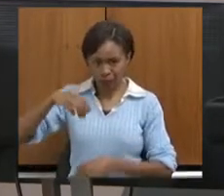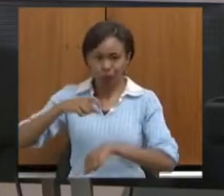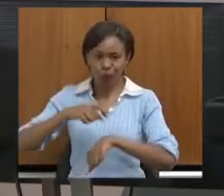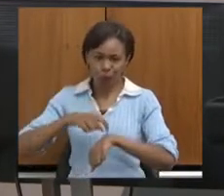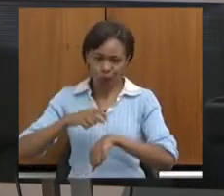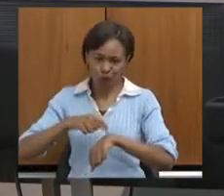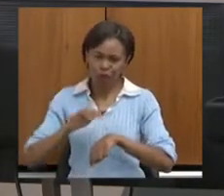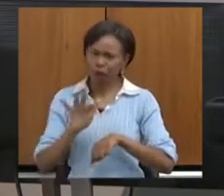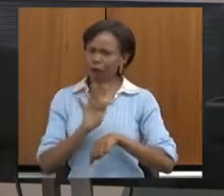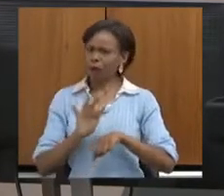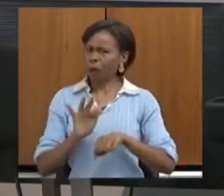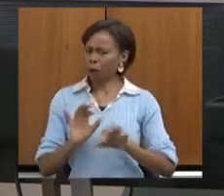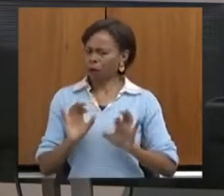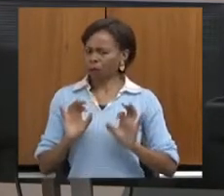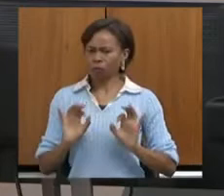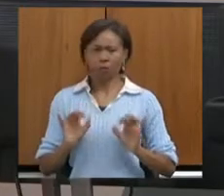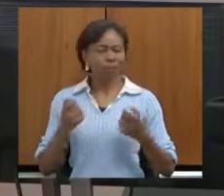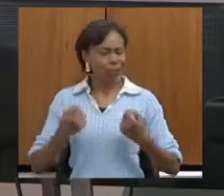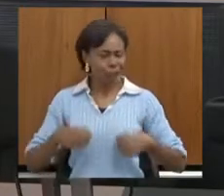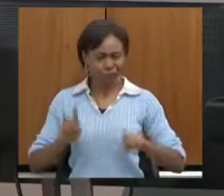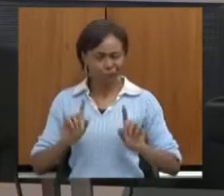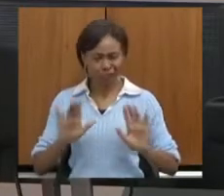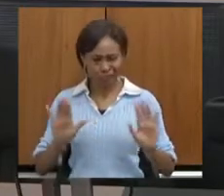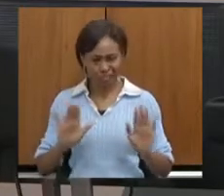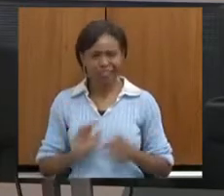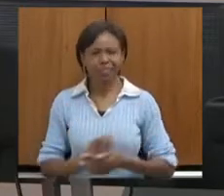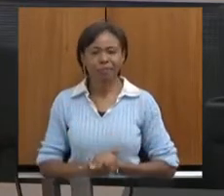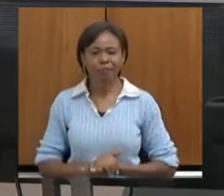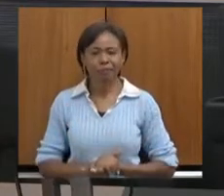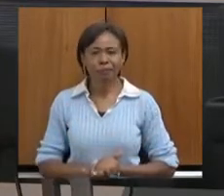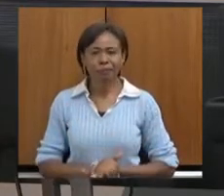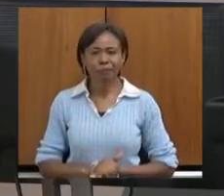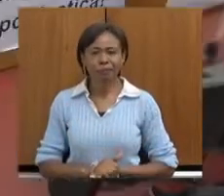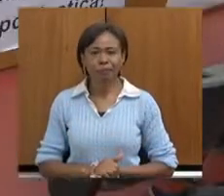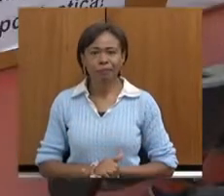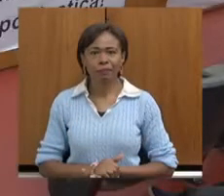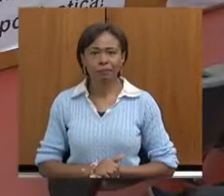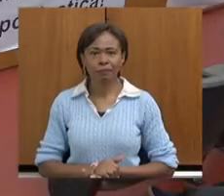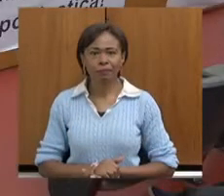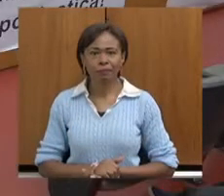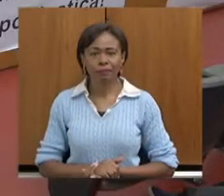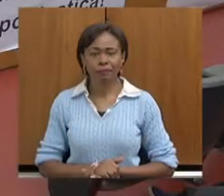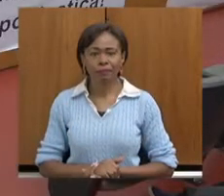dispensada a formalidade da saudações p E aí